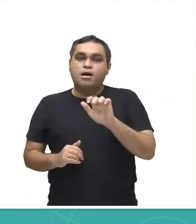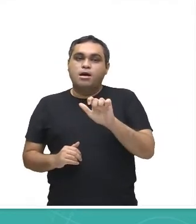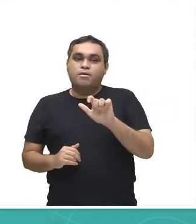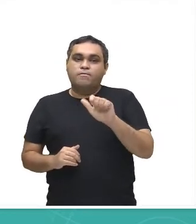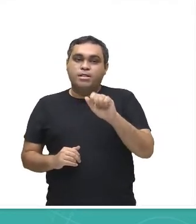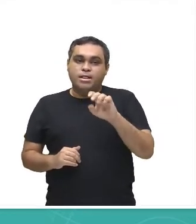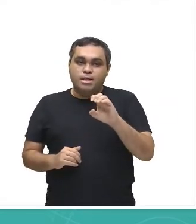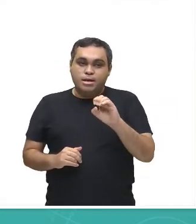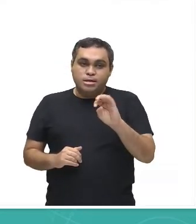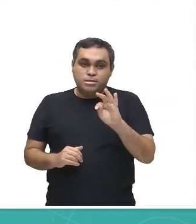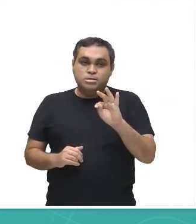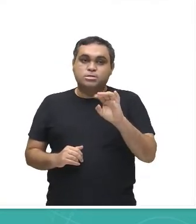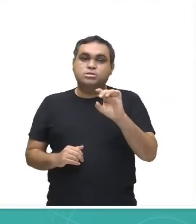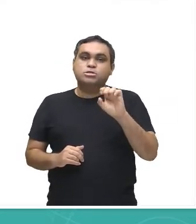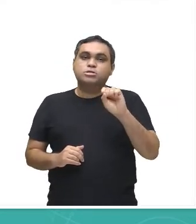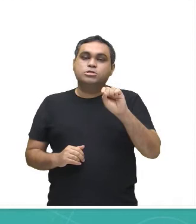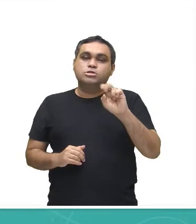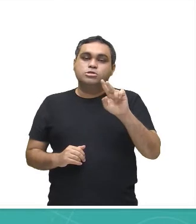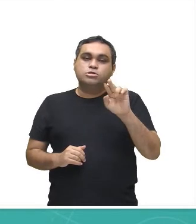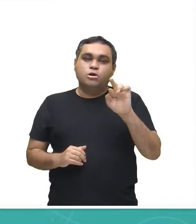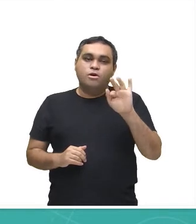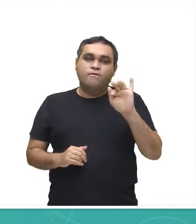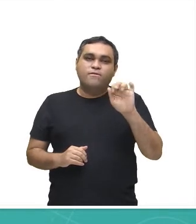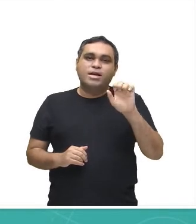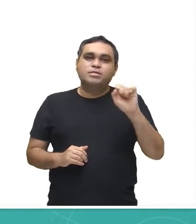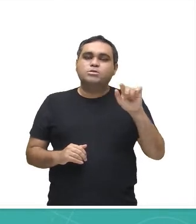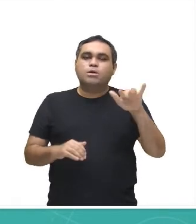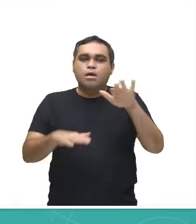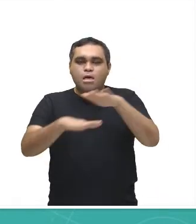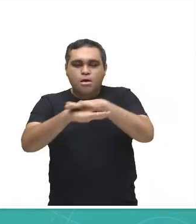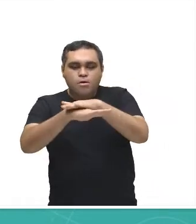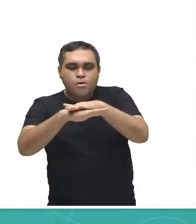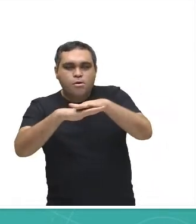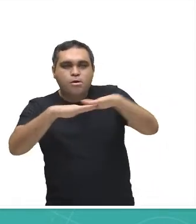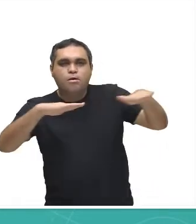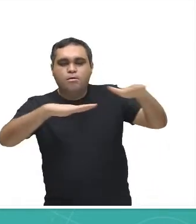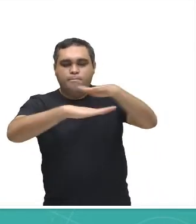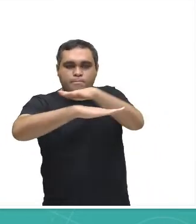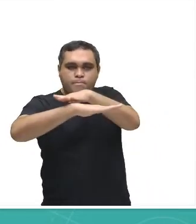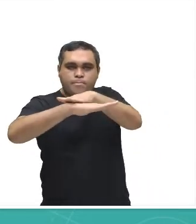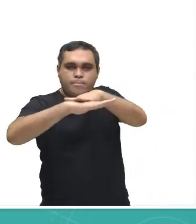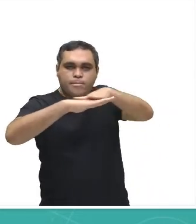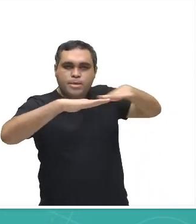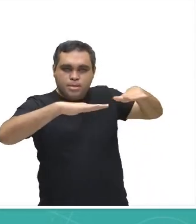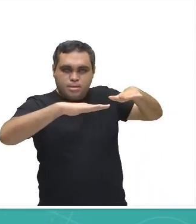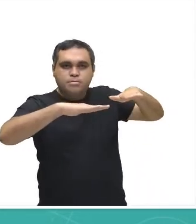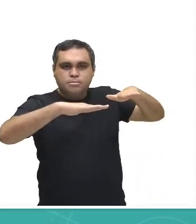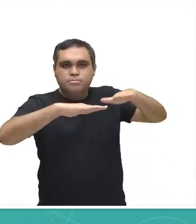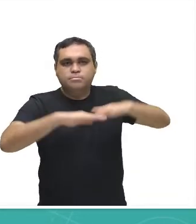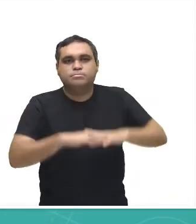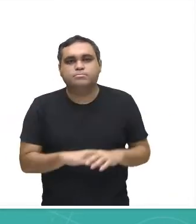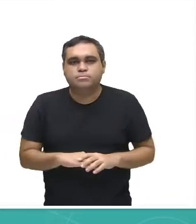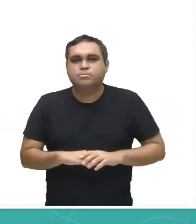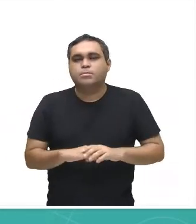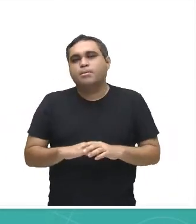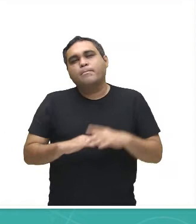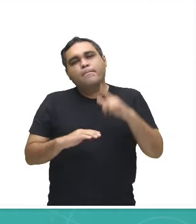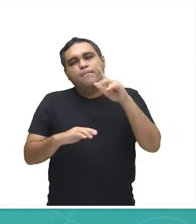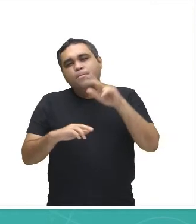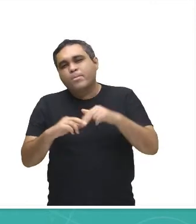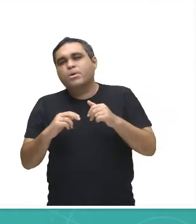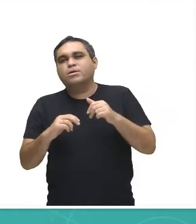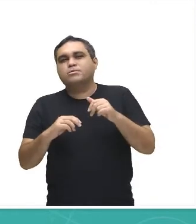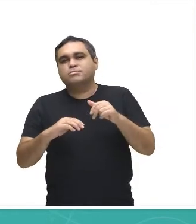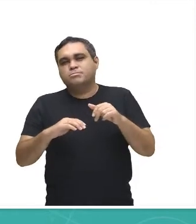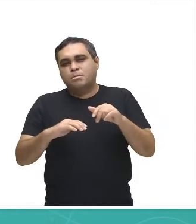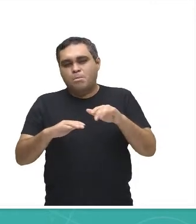são superfícies retas, planas, tá? Por isso que tinha lá no chão, na